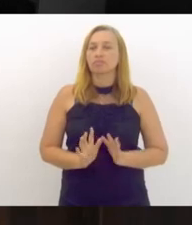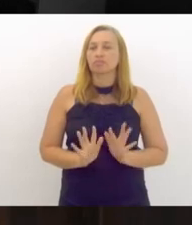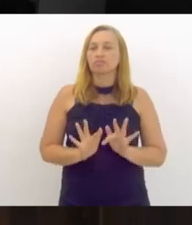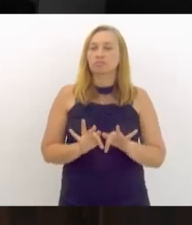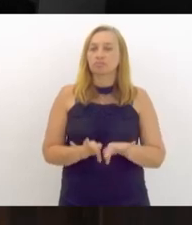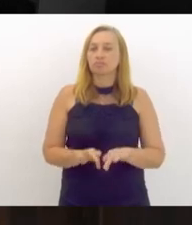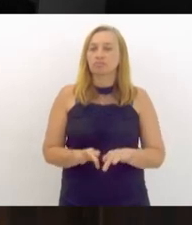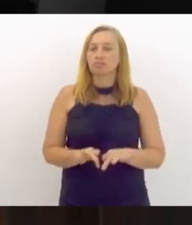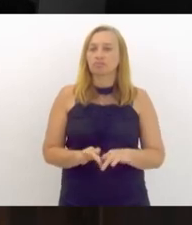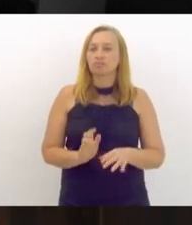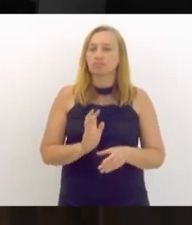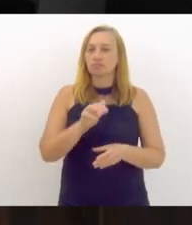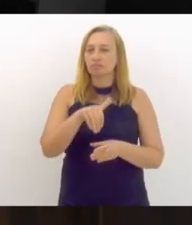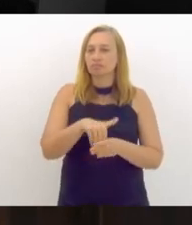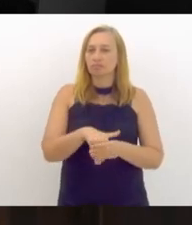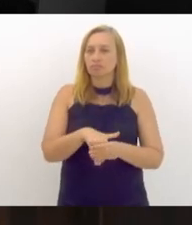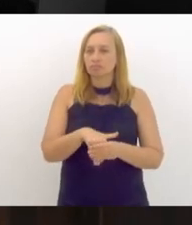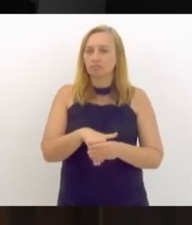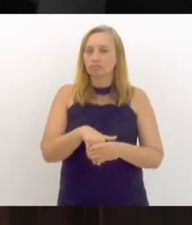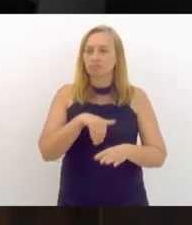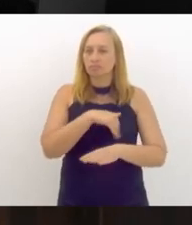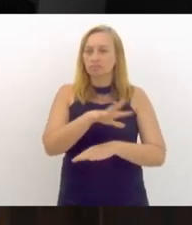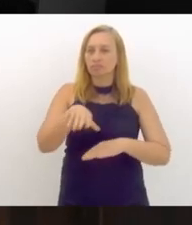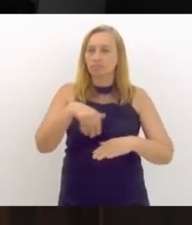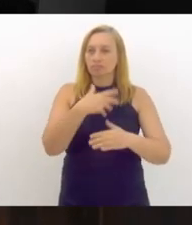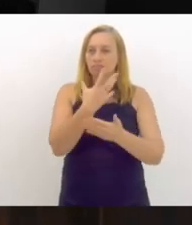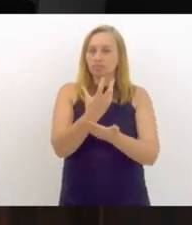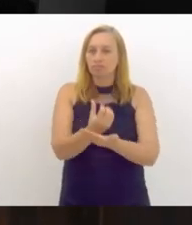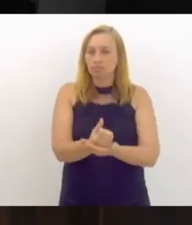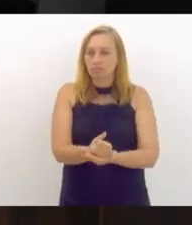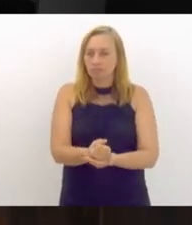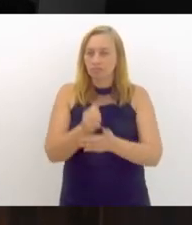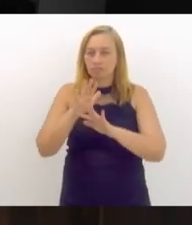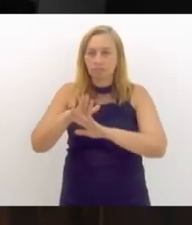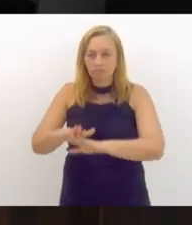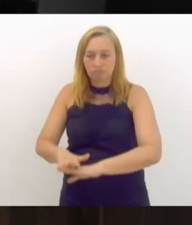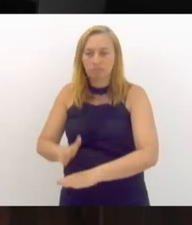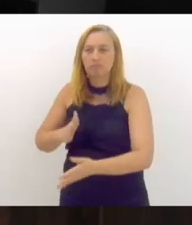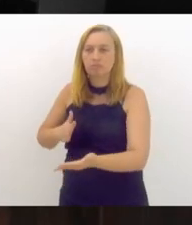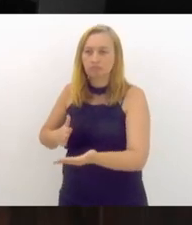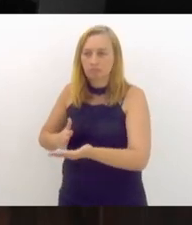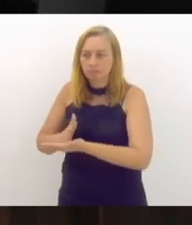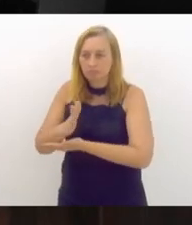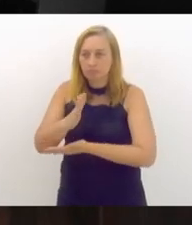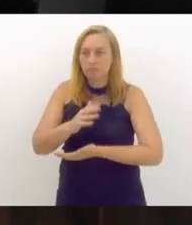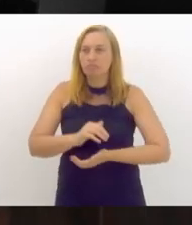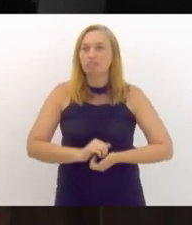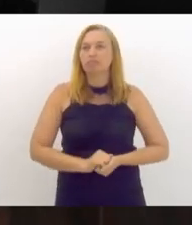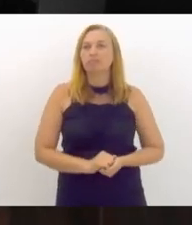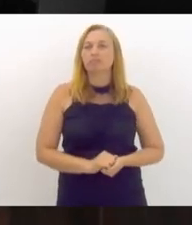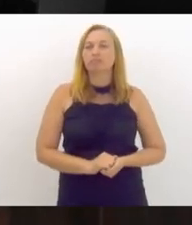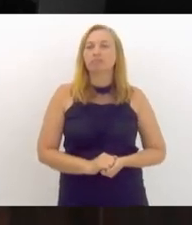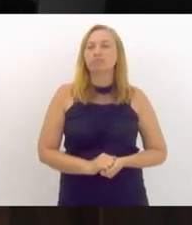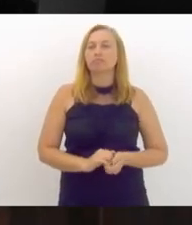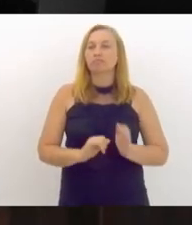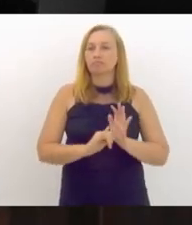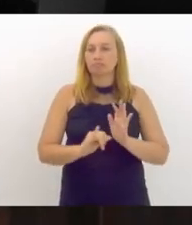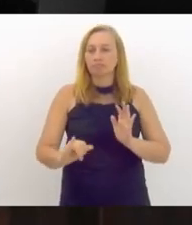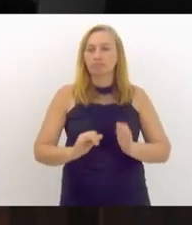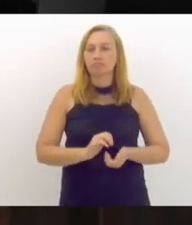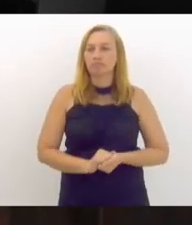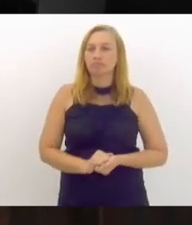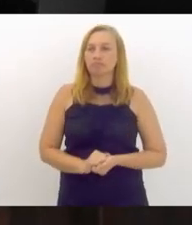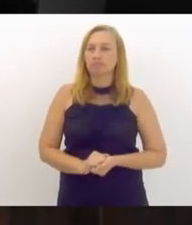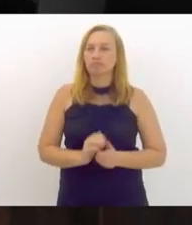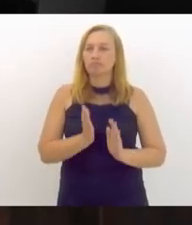discutir. Encerrada a discussão. Em votação. Senhores que aprovam, permaneçam como estão. Aprovado. Vai a promulgação.